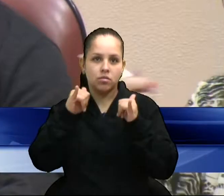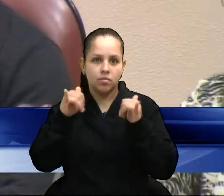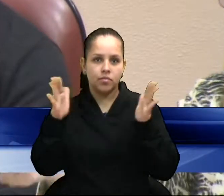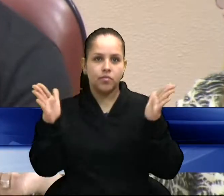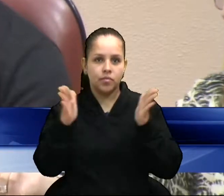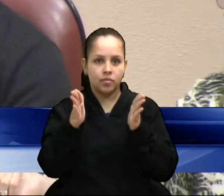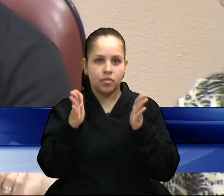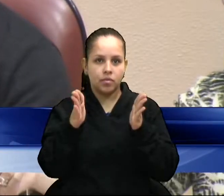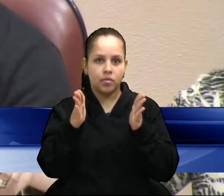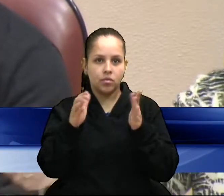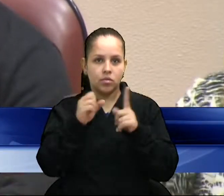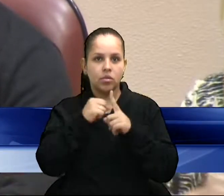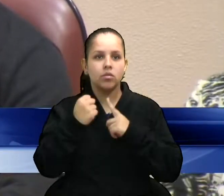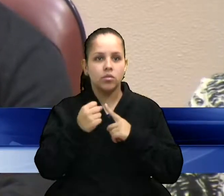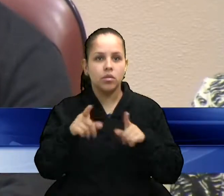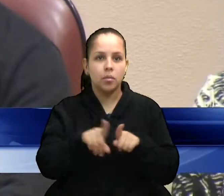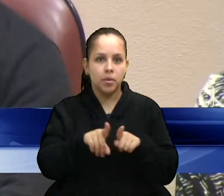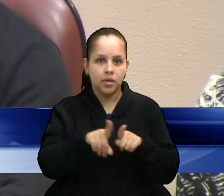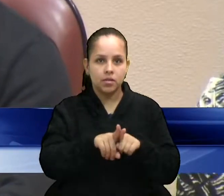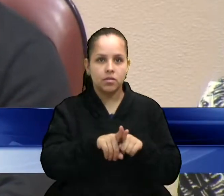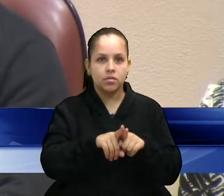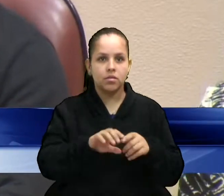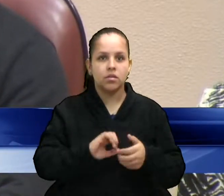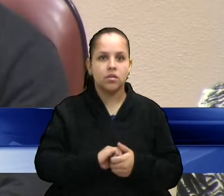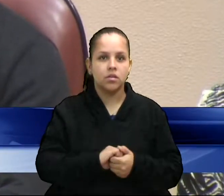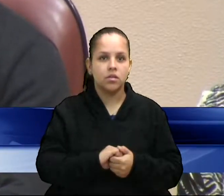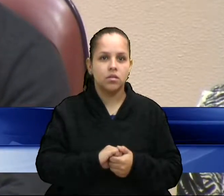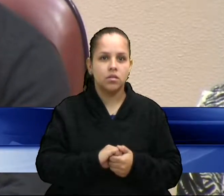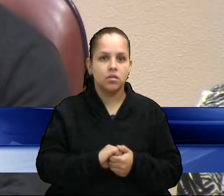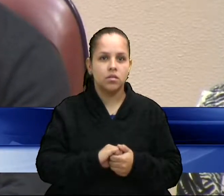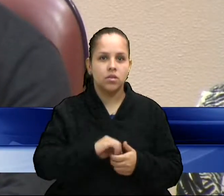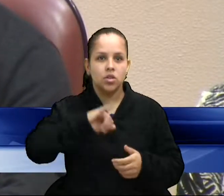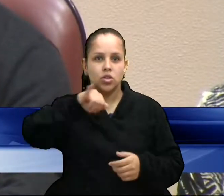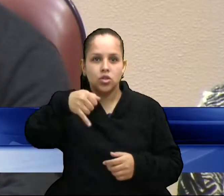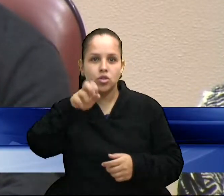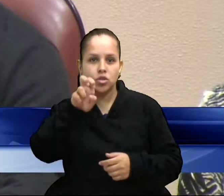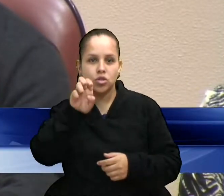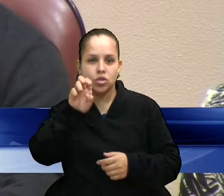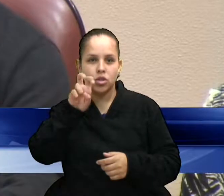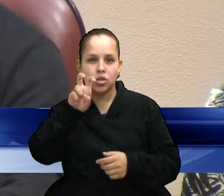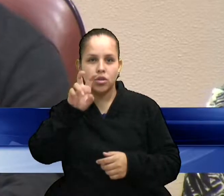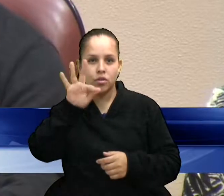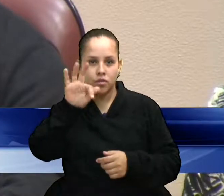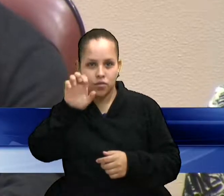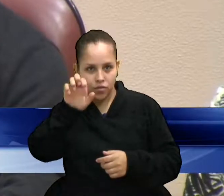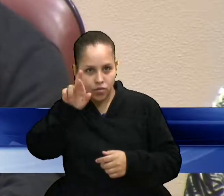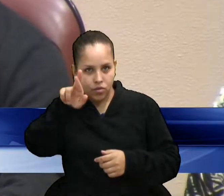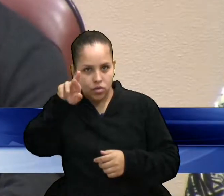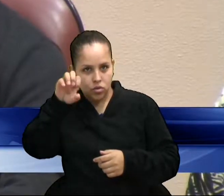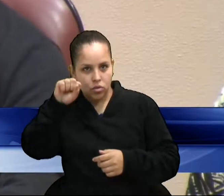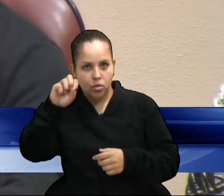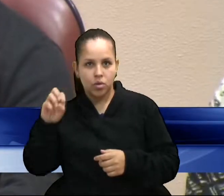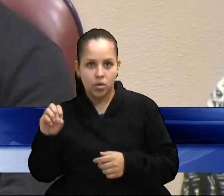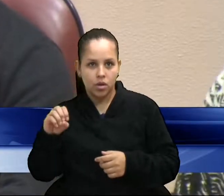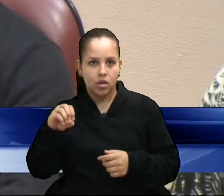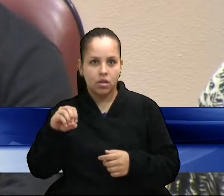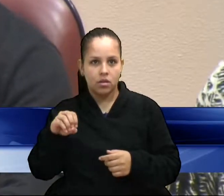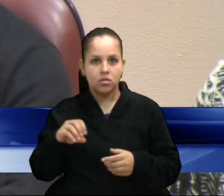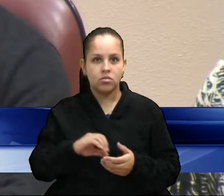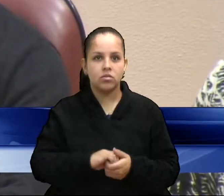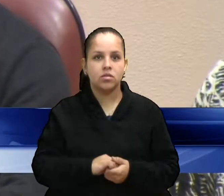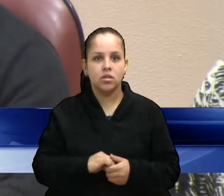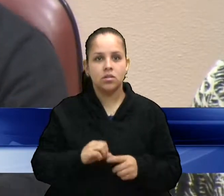Associado da associação. Isso, o Jefferson é representante da associação e ele é um associado da